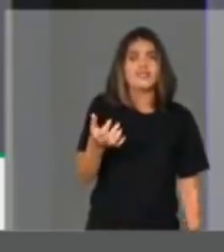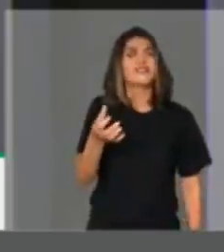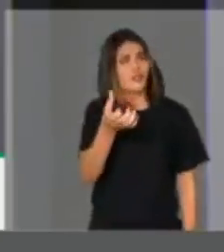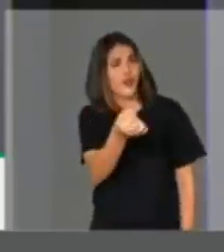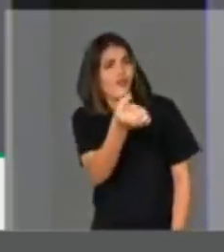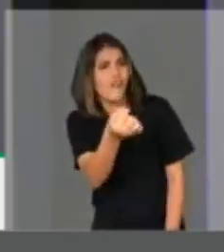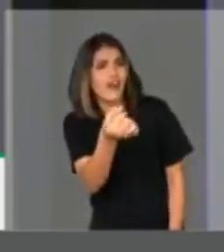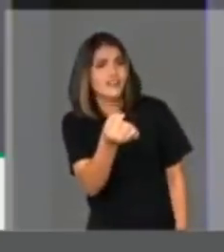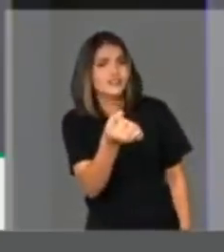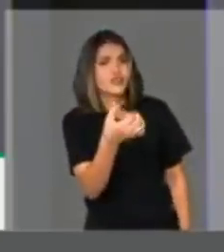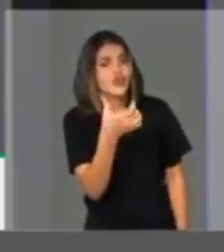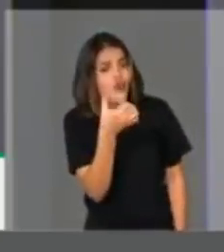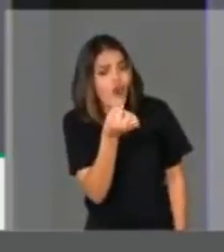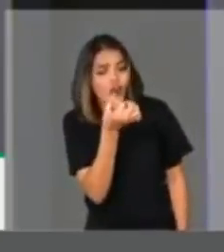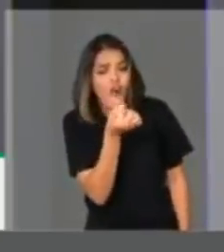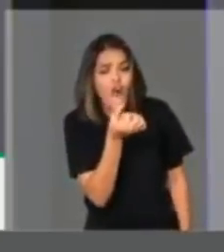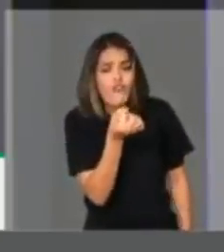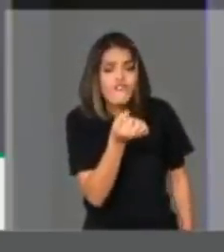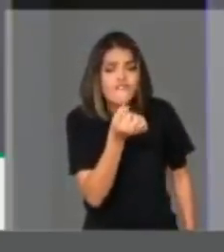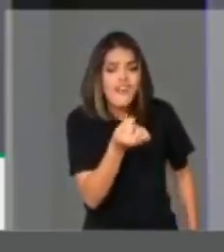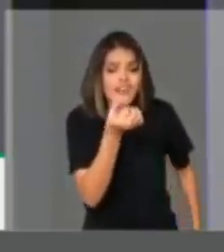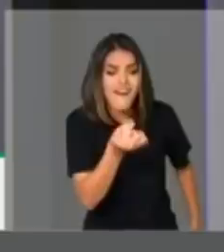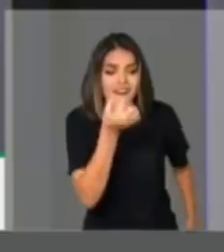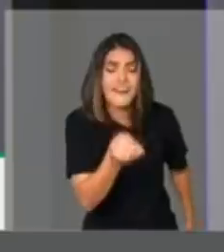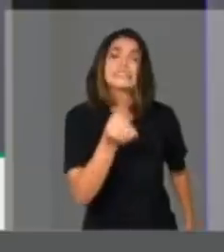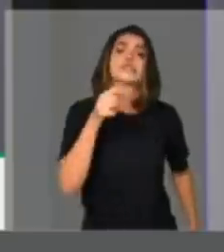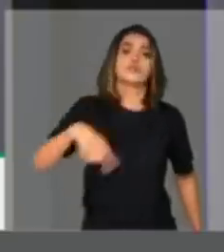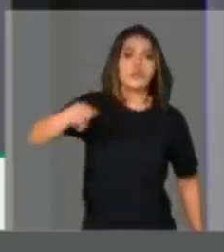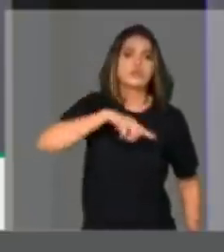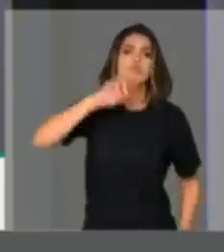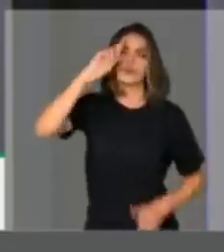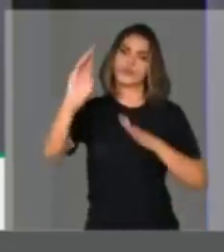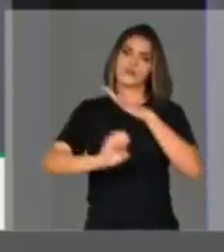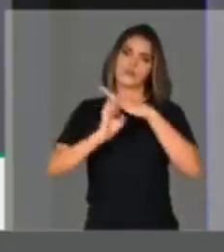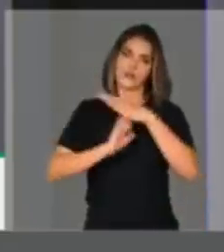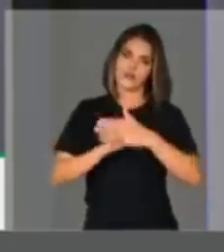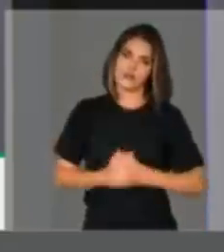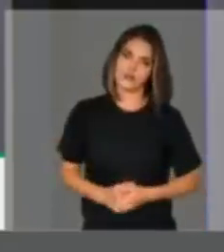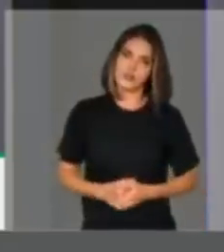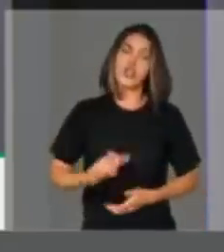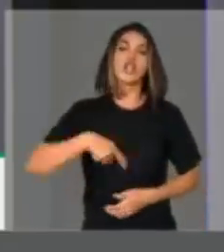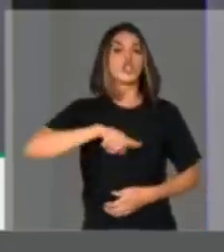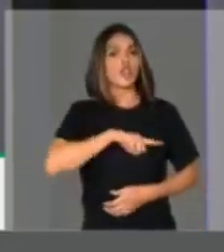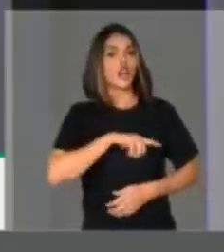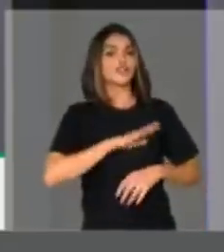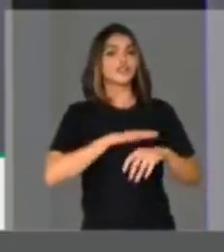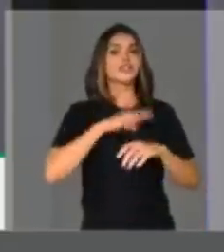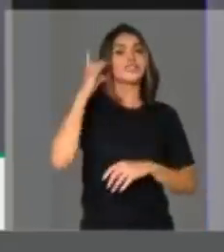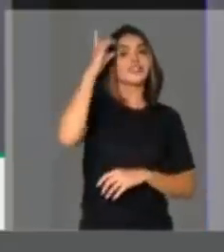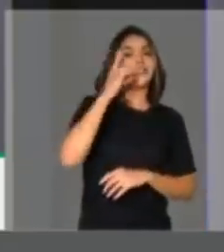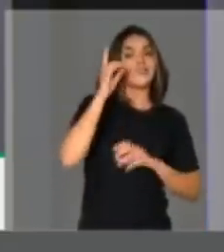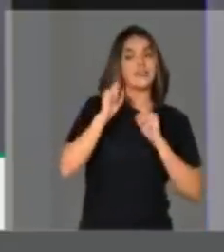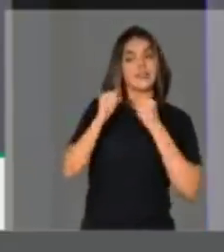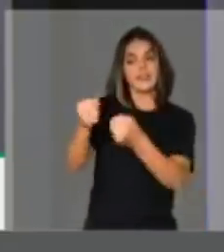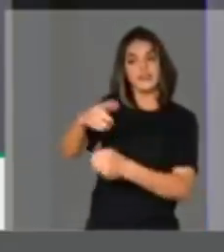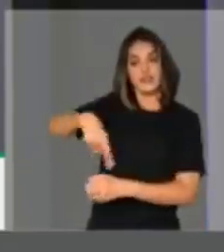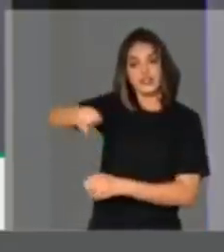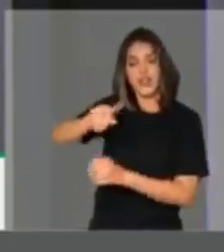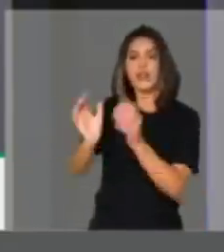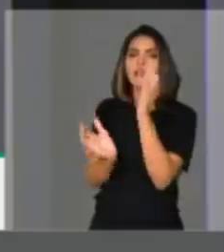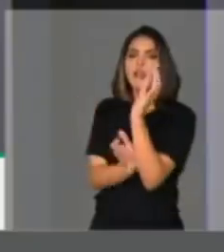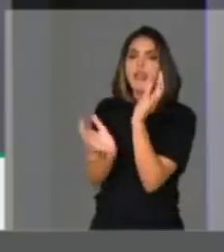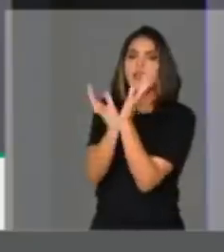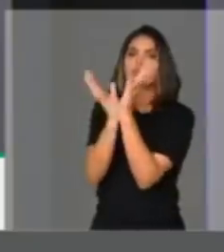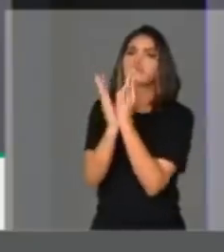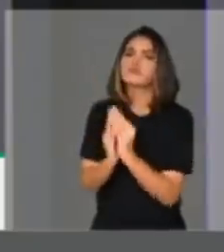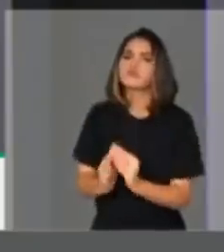covarde mesmo, não tem outro adjetivo para definir? Enquanto nós defendemos a